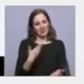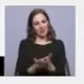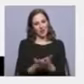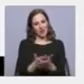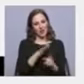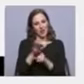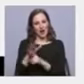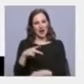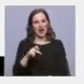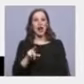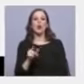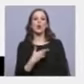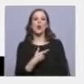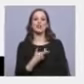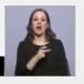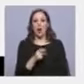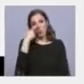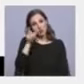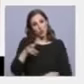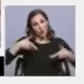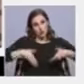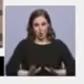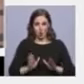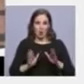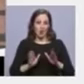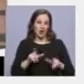do down nativos da região de luanda